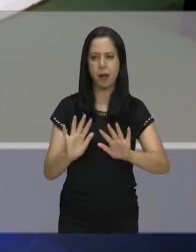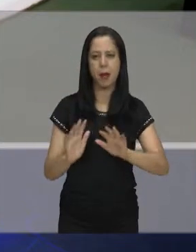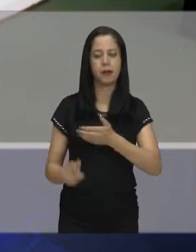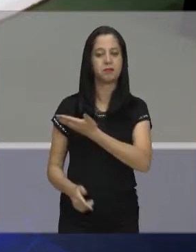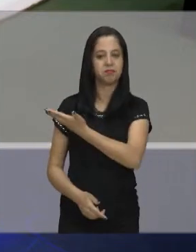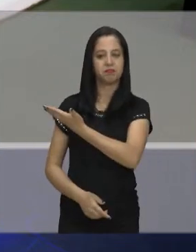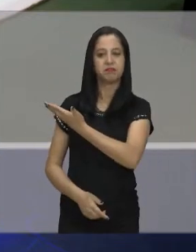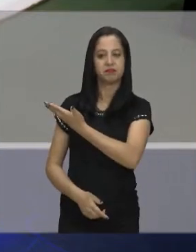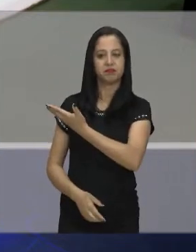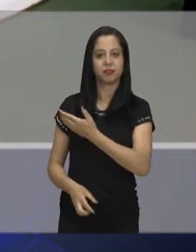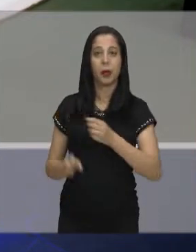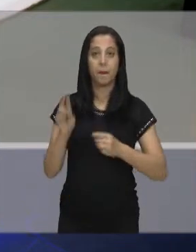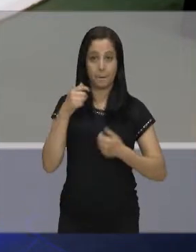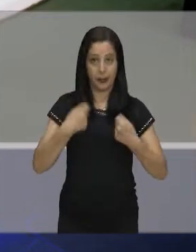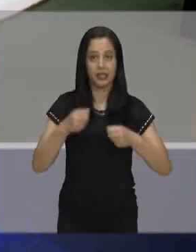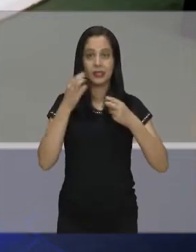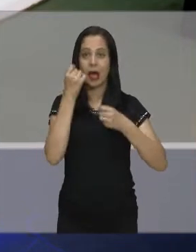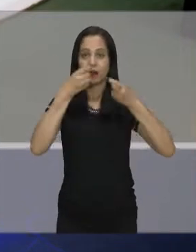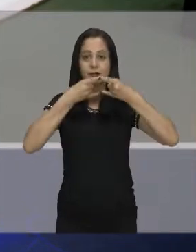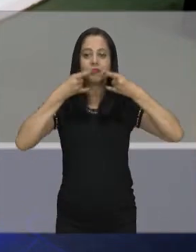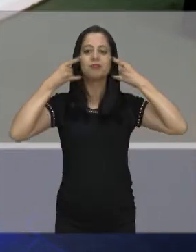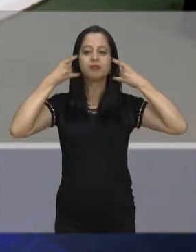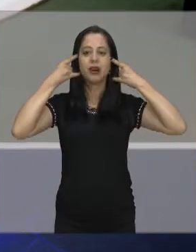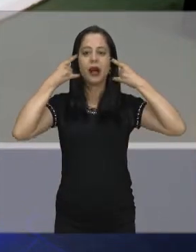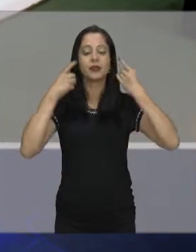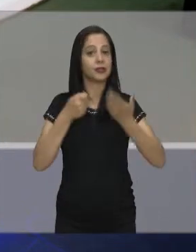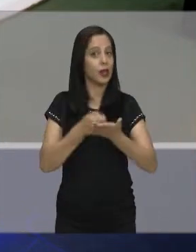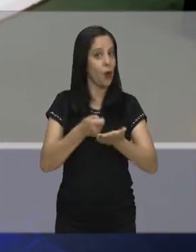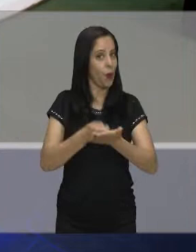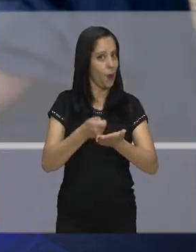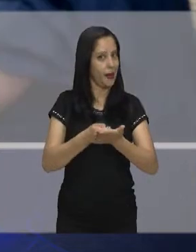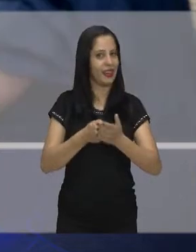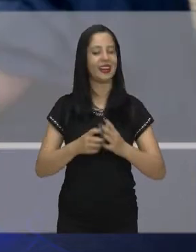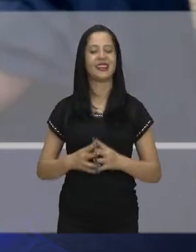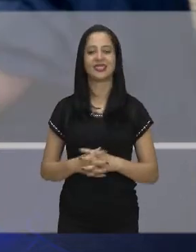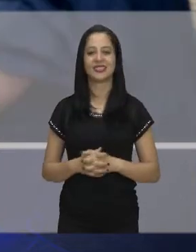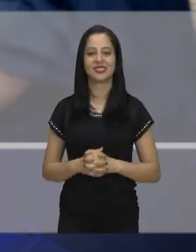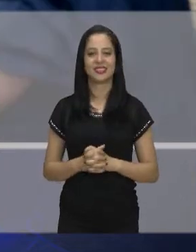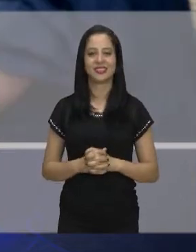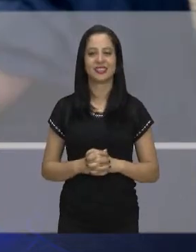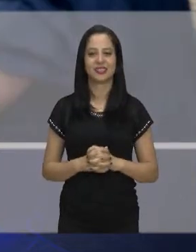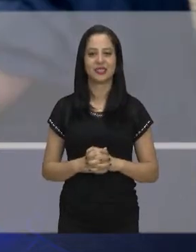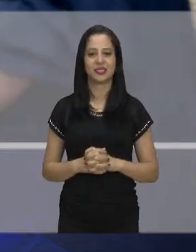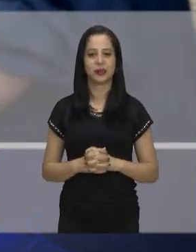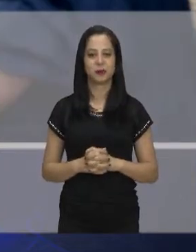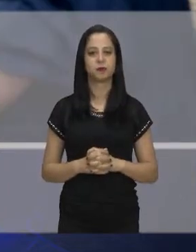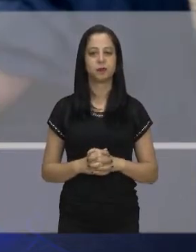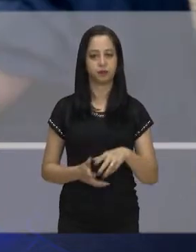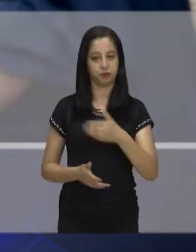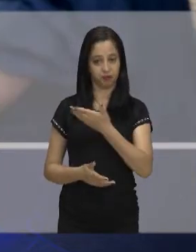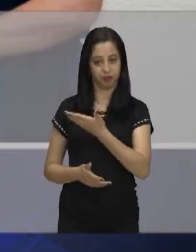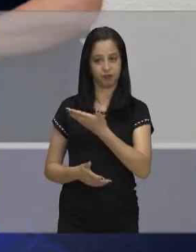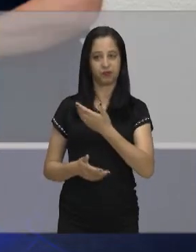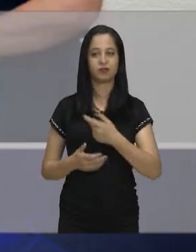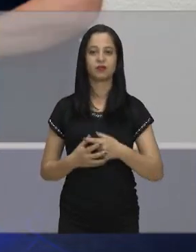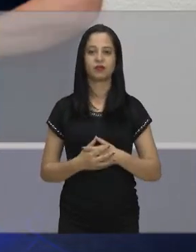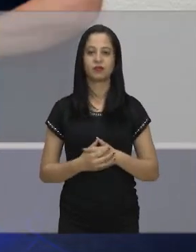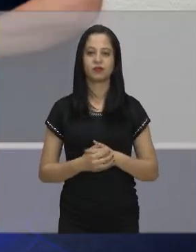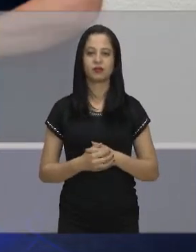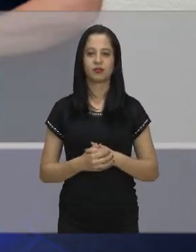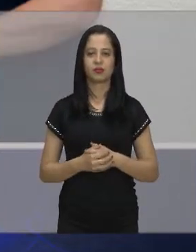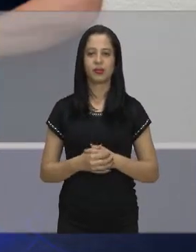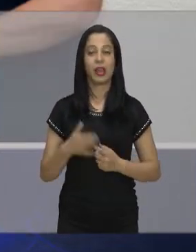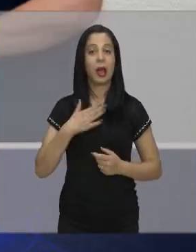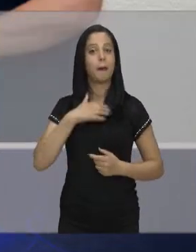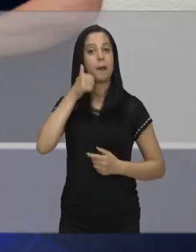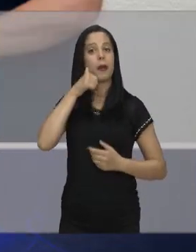Quem não tivesse, a gente ia tirar, né? O Zé não podia, não. Próximo. Isso, próximo. Minha esposa